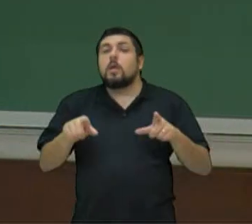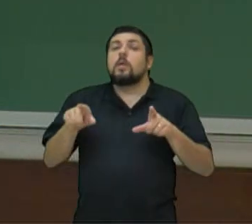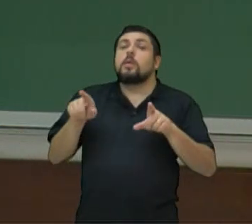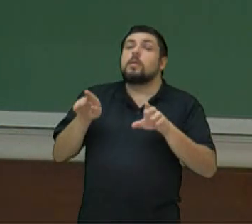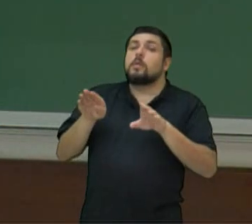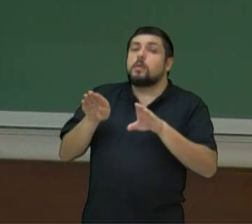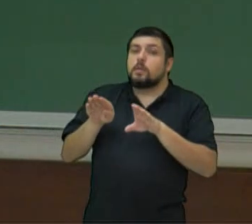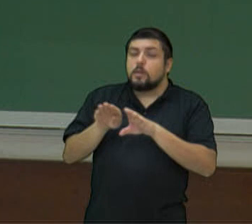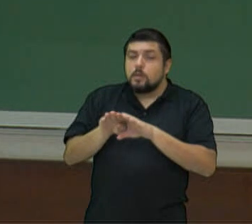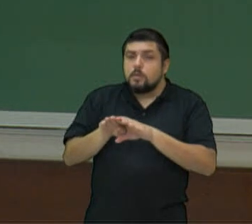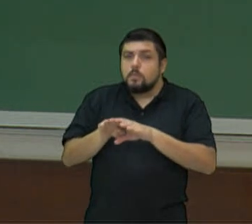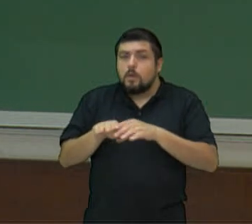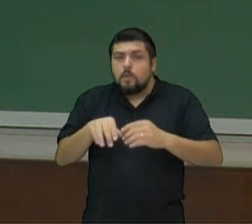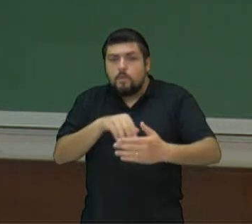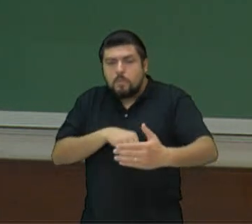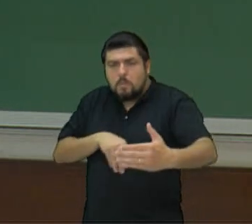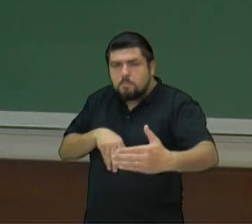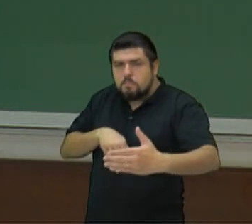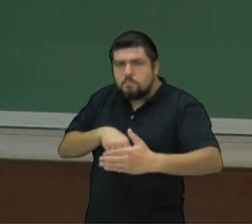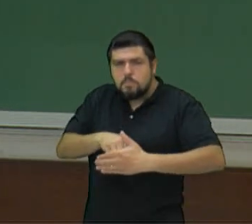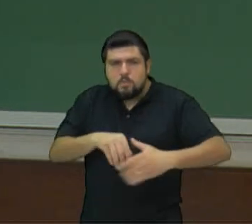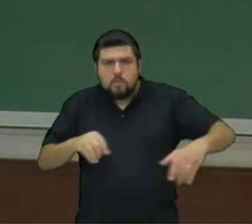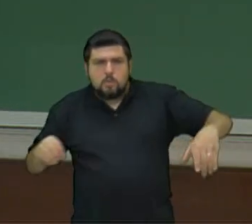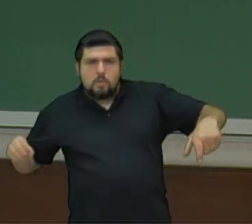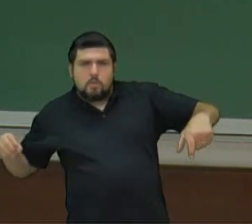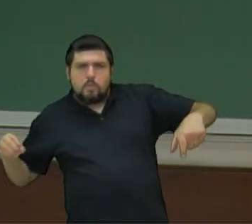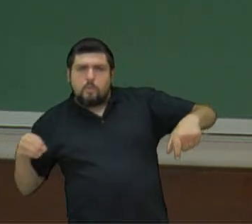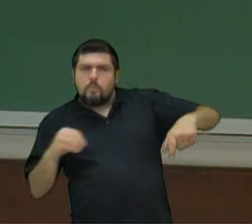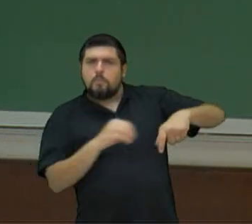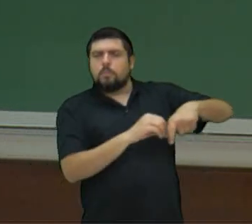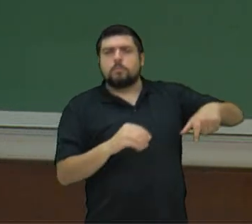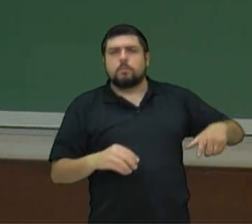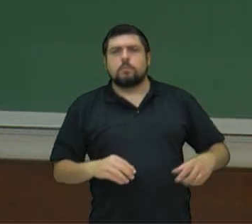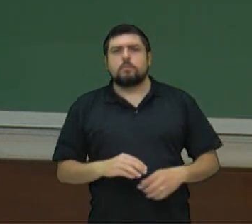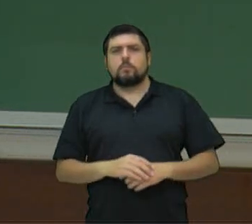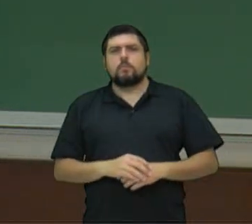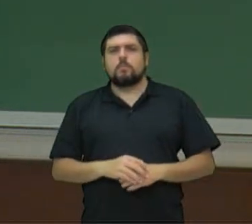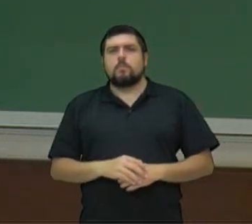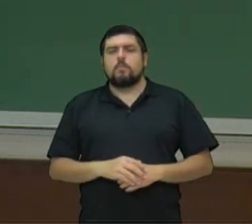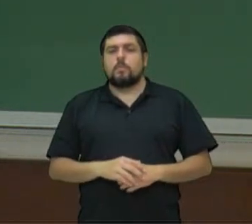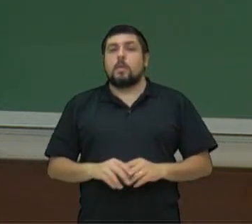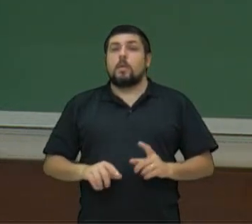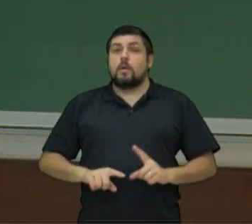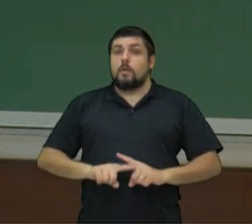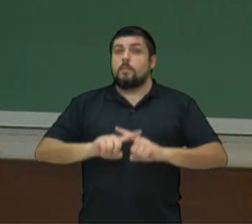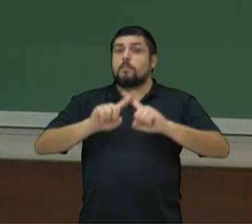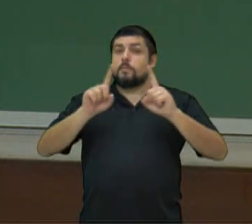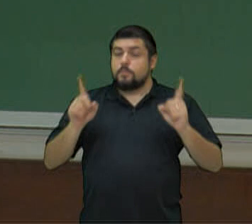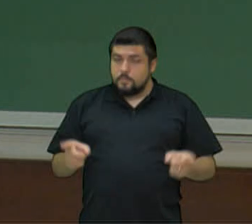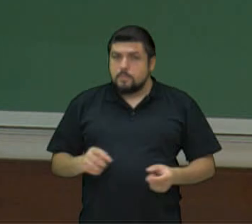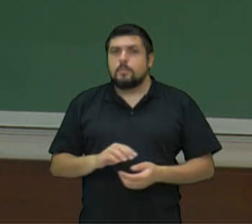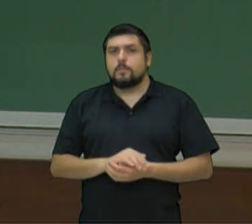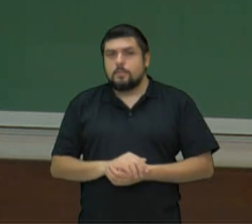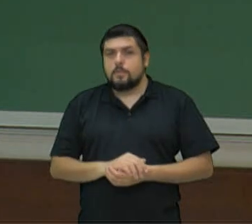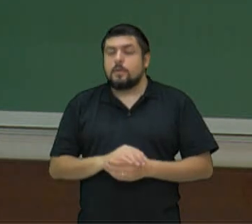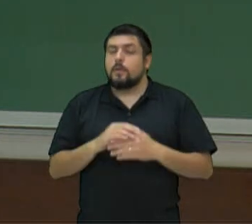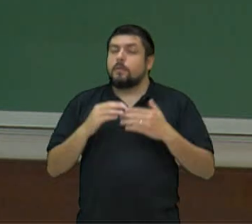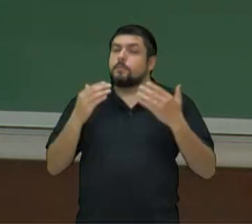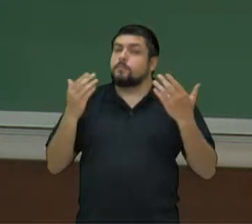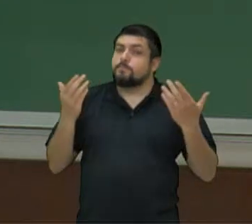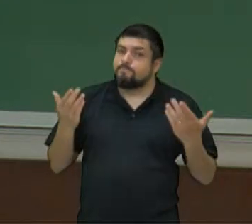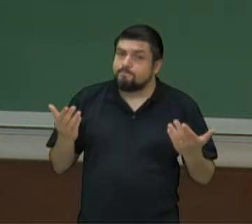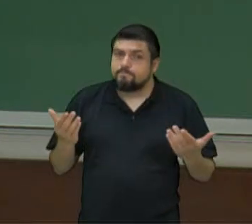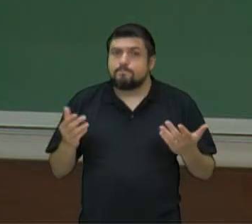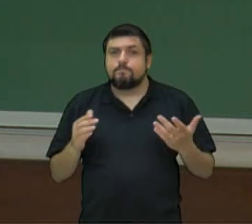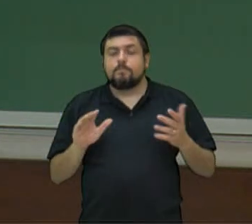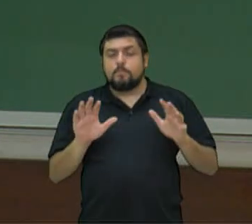informação, e chuta ela para dentro do gol. However, olha, no entanto, ele vai colocar agora uma ideia de